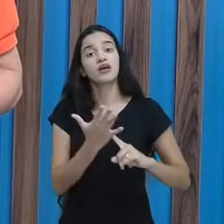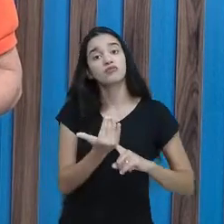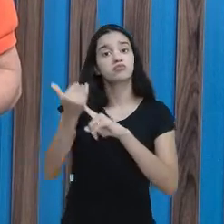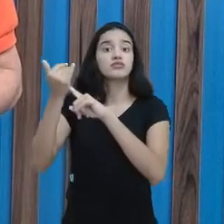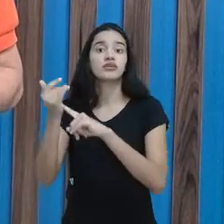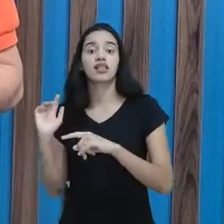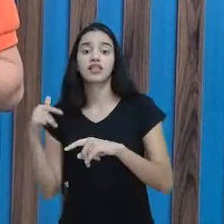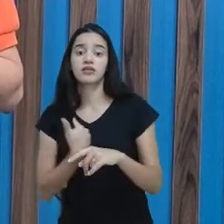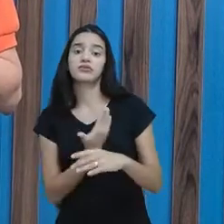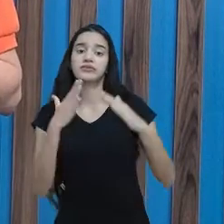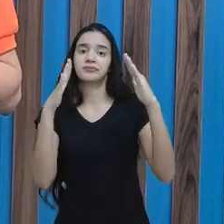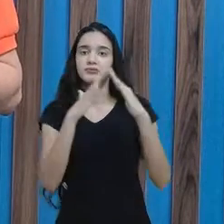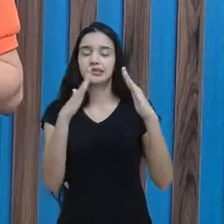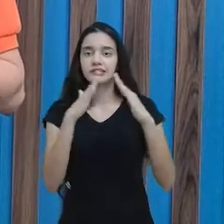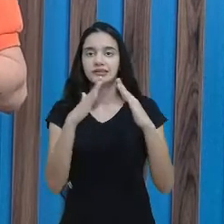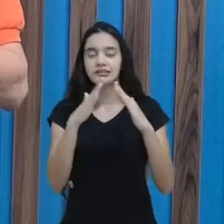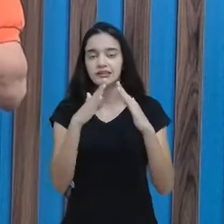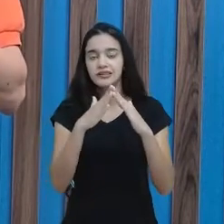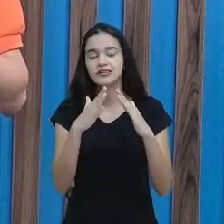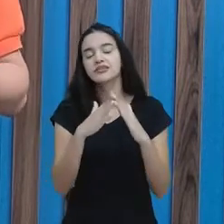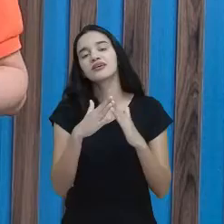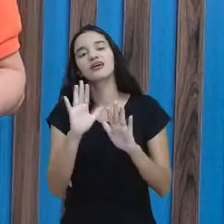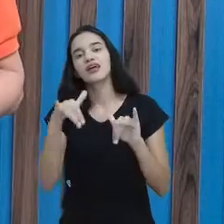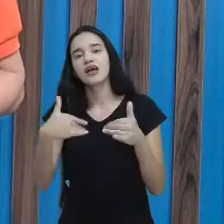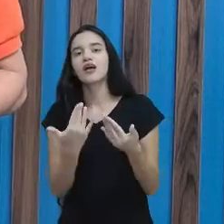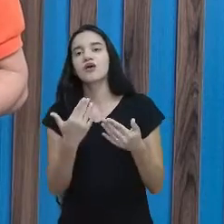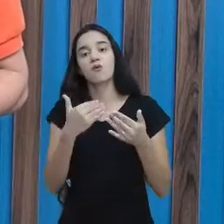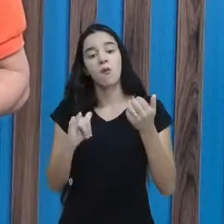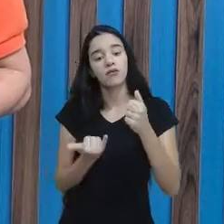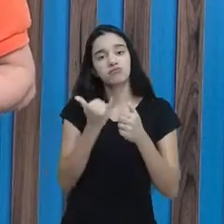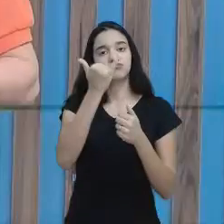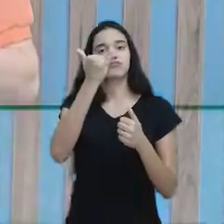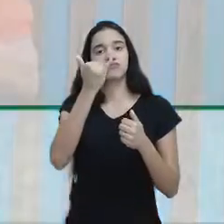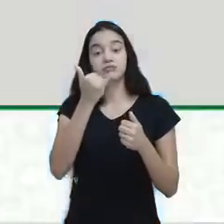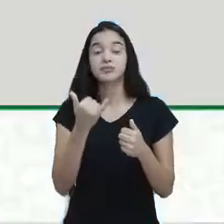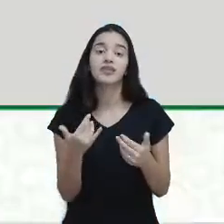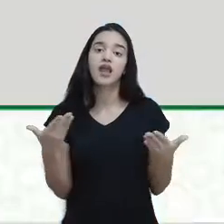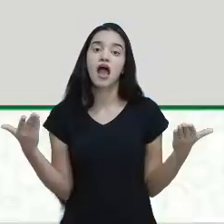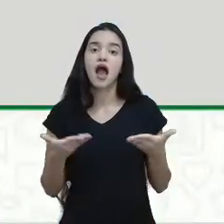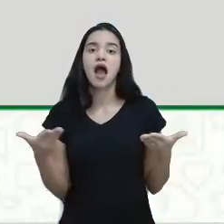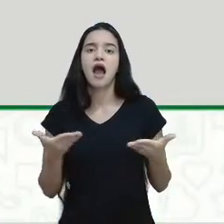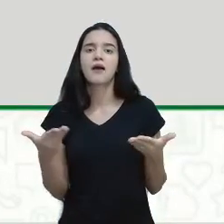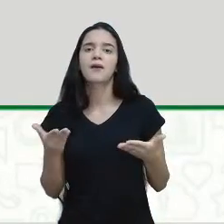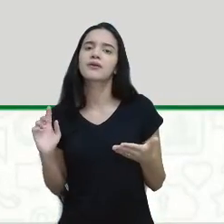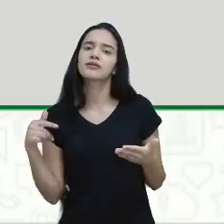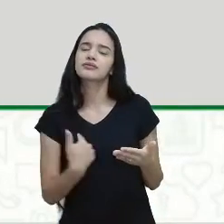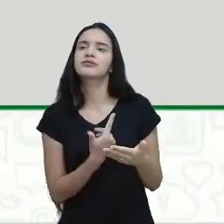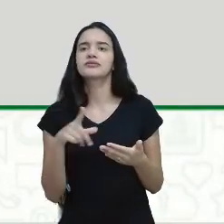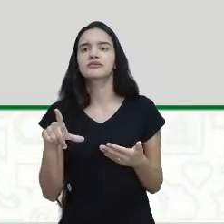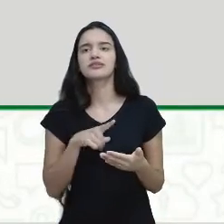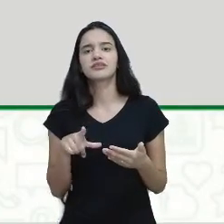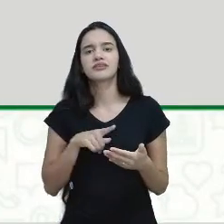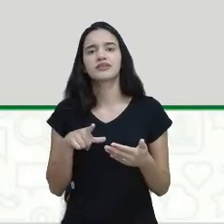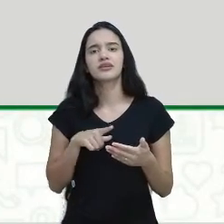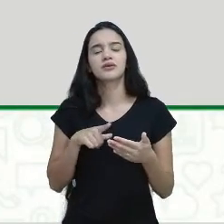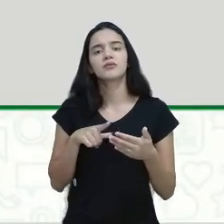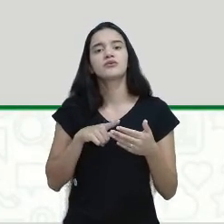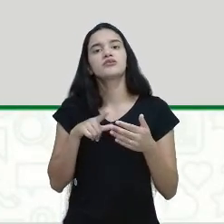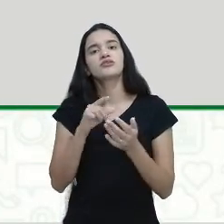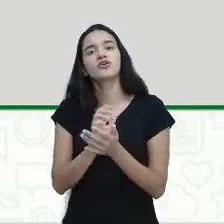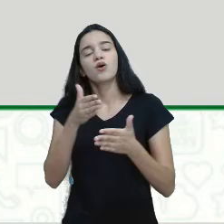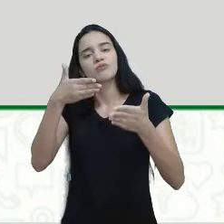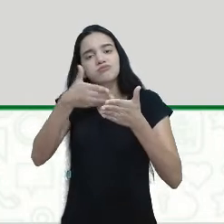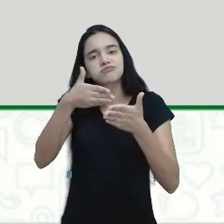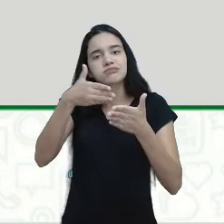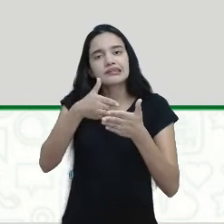nossas residências para contribuir com a corrente elétrica. E aí nós temos os isolantes elétricos, são aqueles